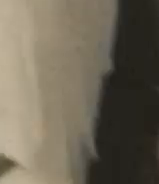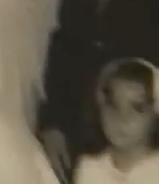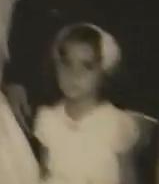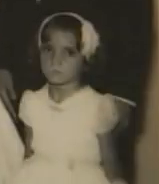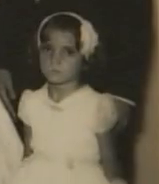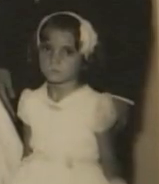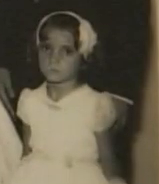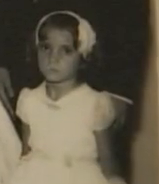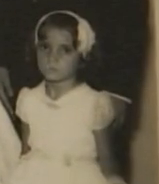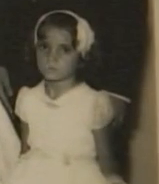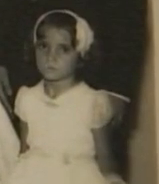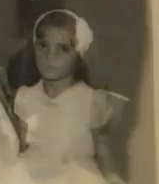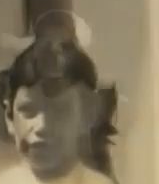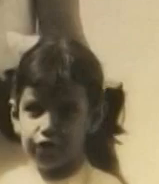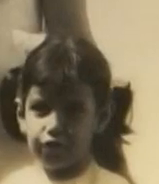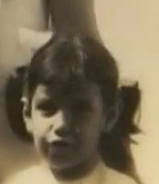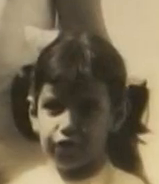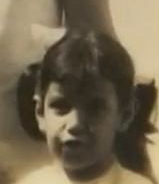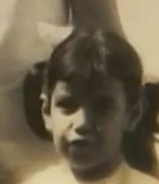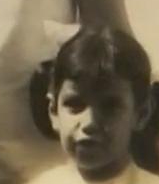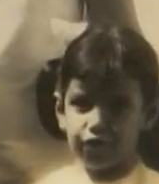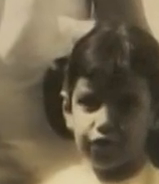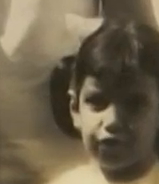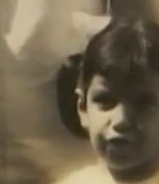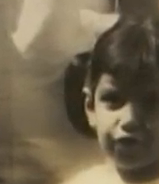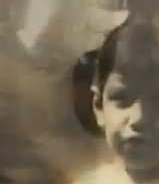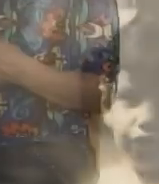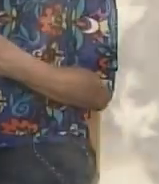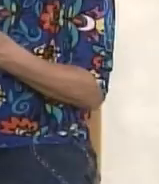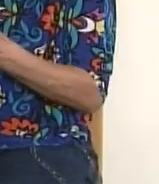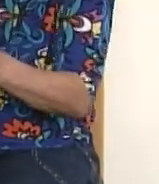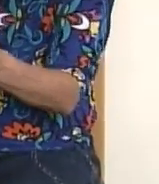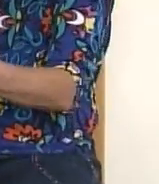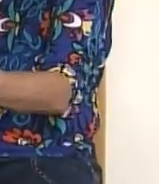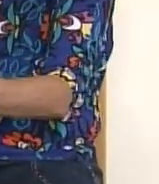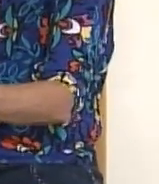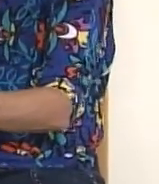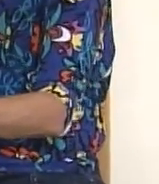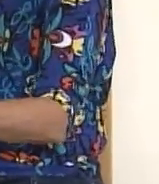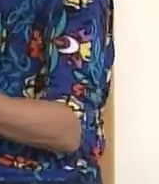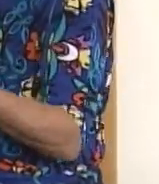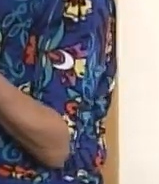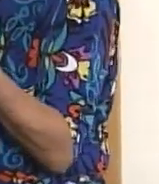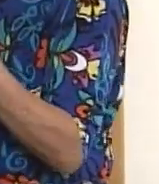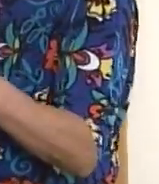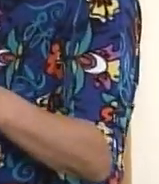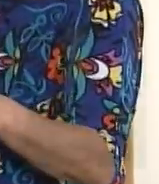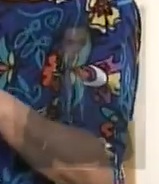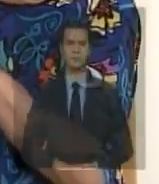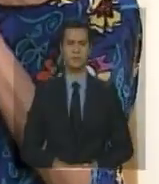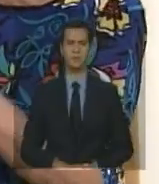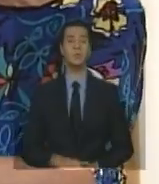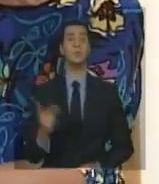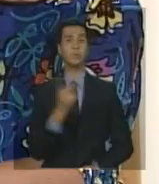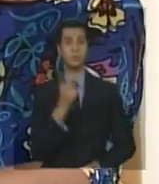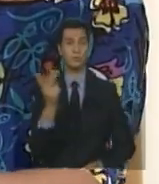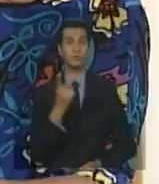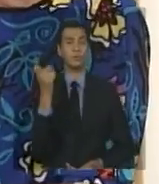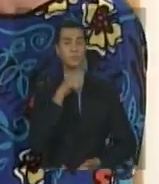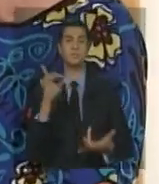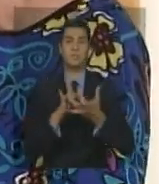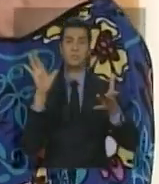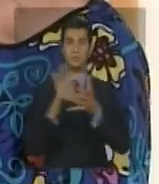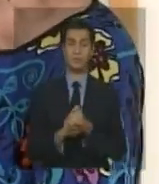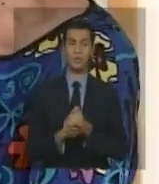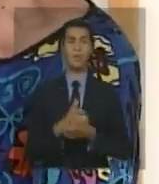condições. Casaram-se e logo tiveram o primeiro filho. Preocupações rodeavam a mãe de primeira viagem. Eu ficava preocupada,